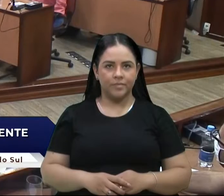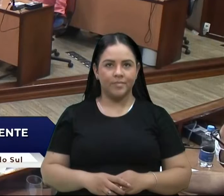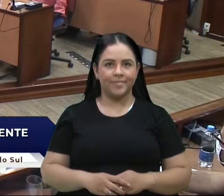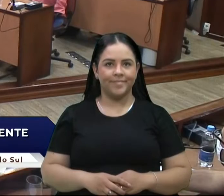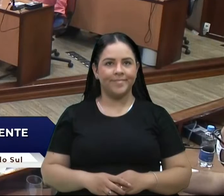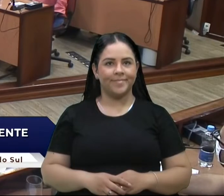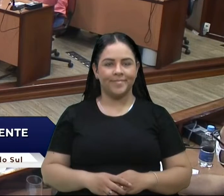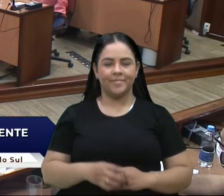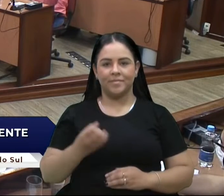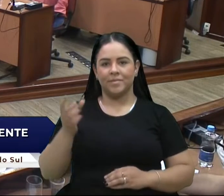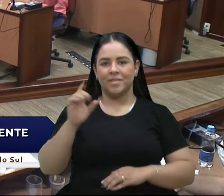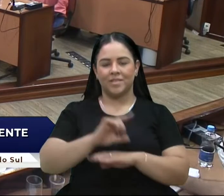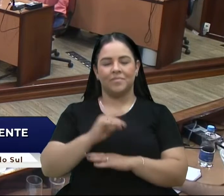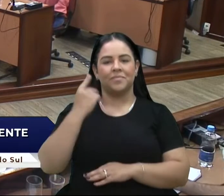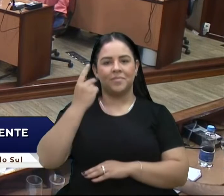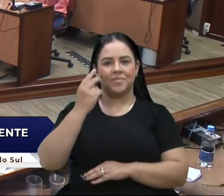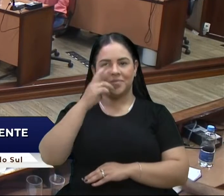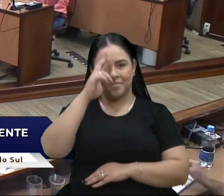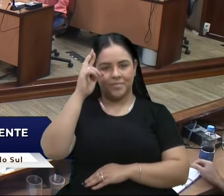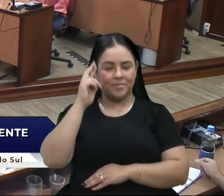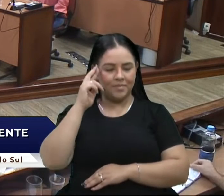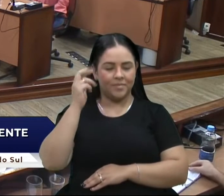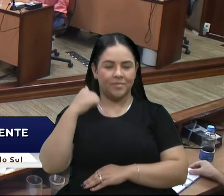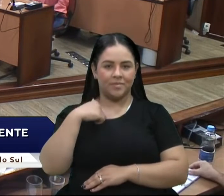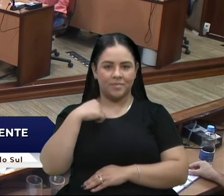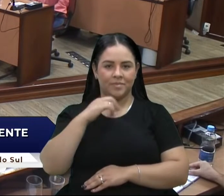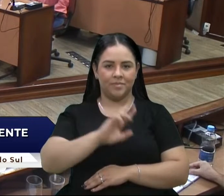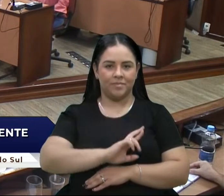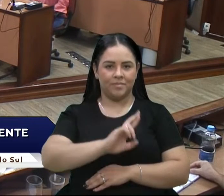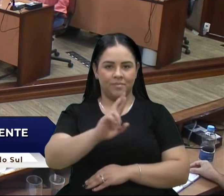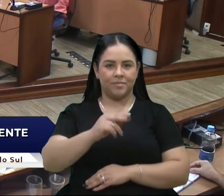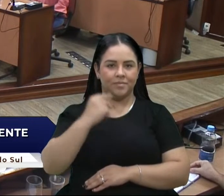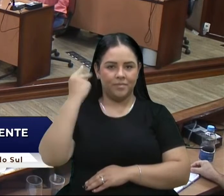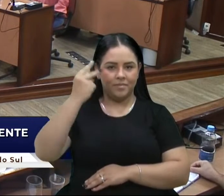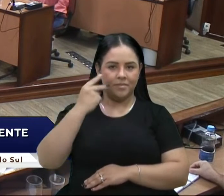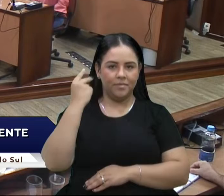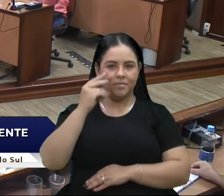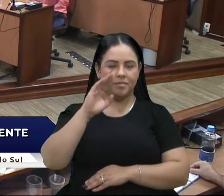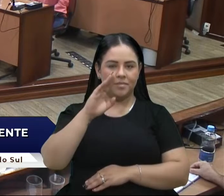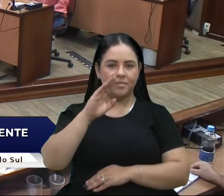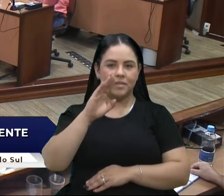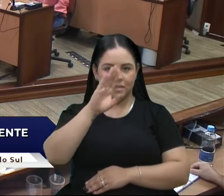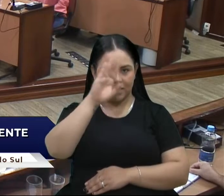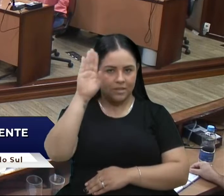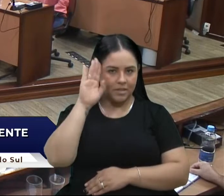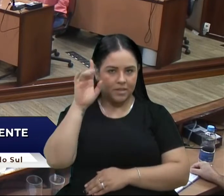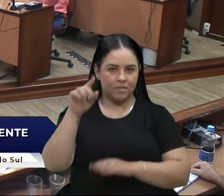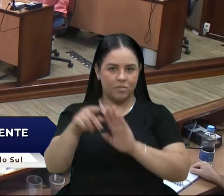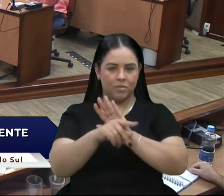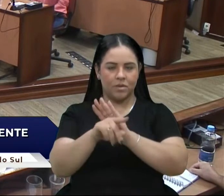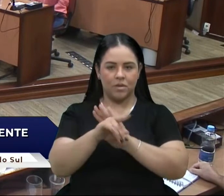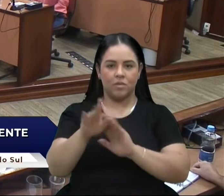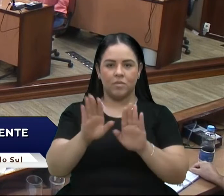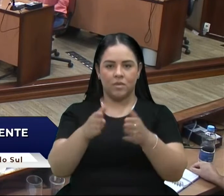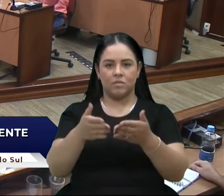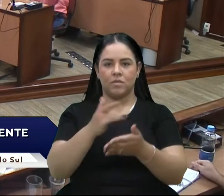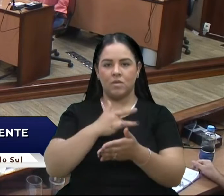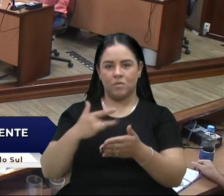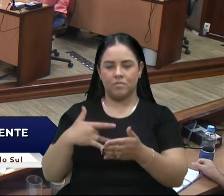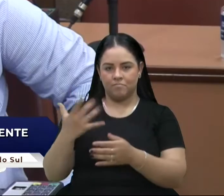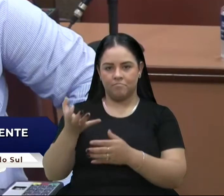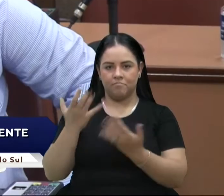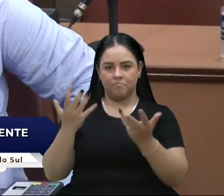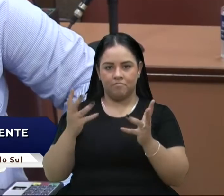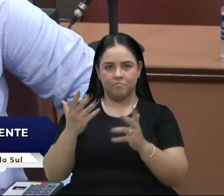Bom dia, vereador Rafael. Né, nesse ato aqui representando o vereador Adriano Bressan, que é integrante da Comissão de Saúde. Queria parabenizá-lo